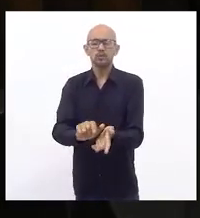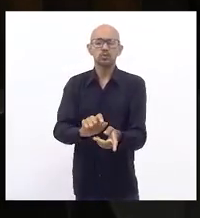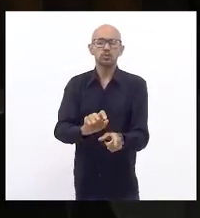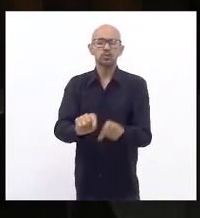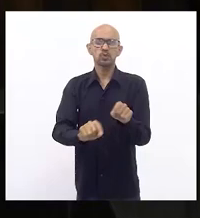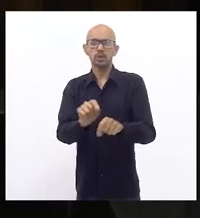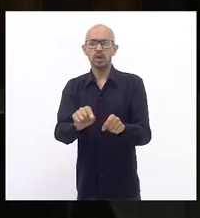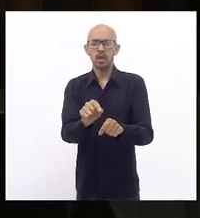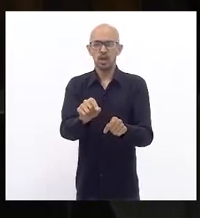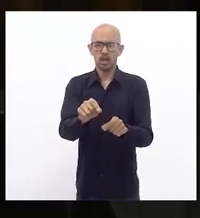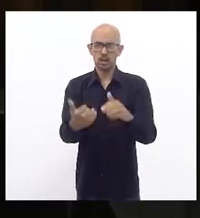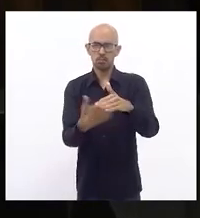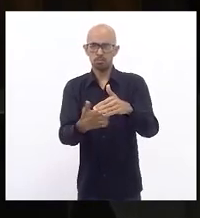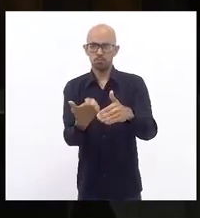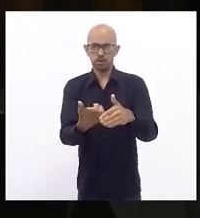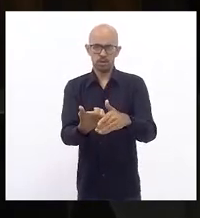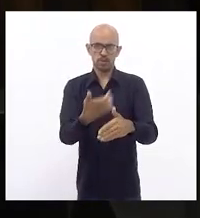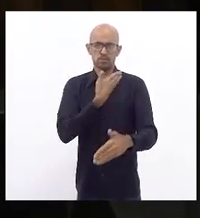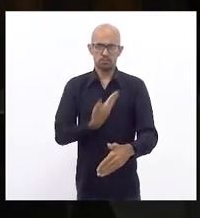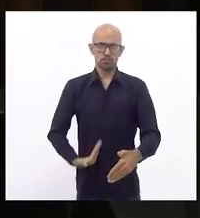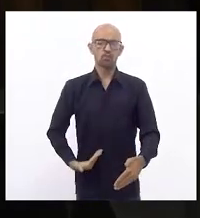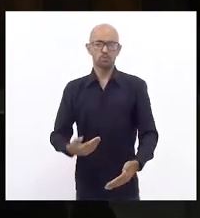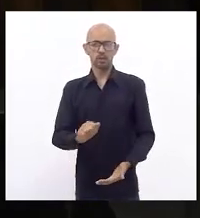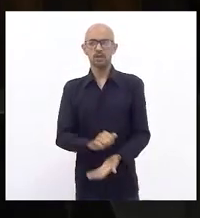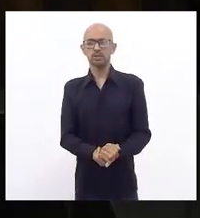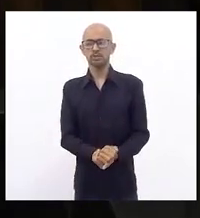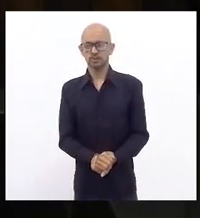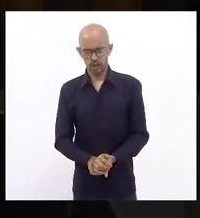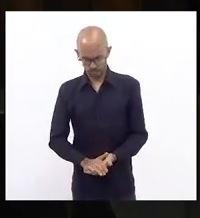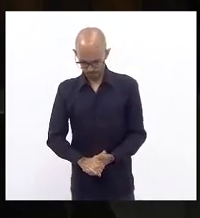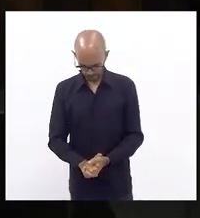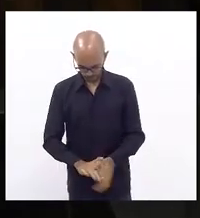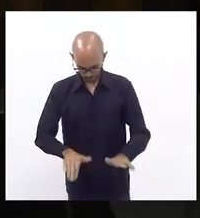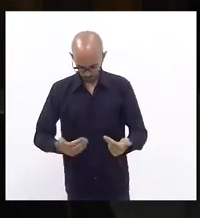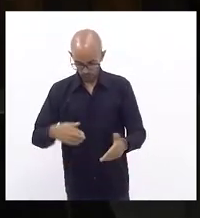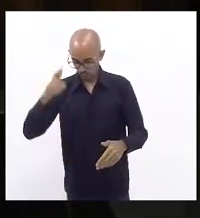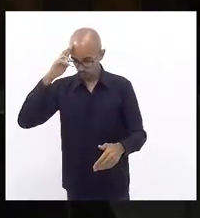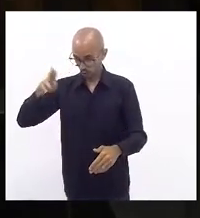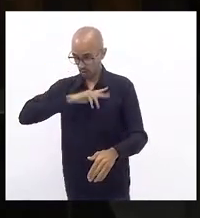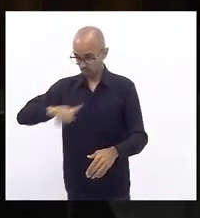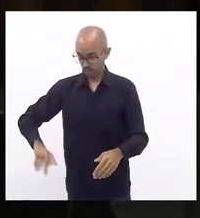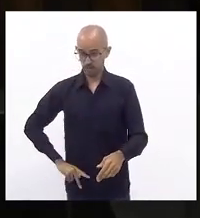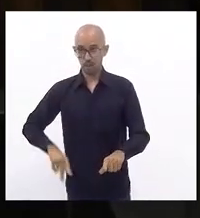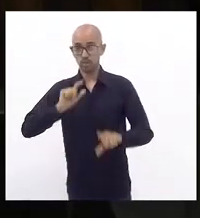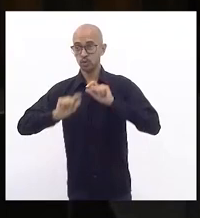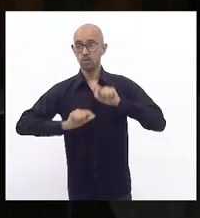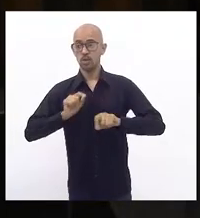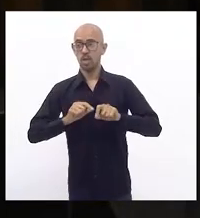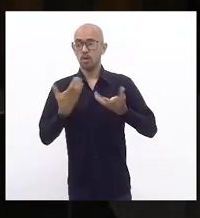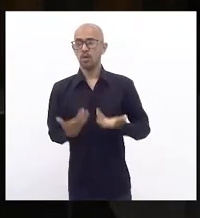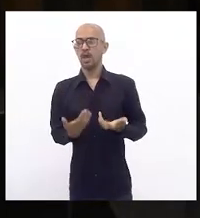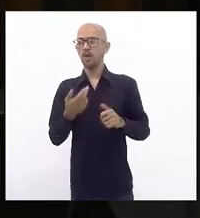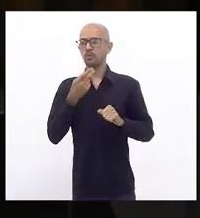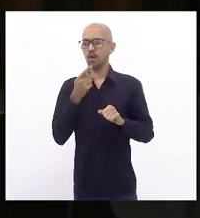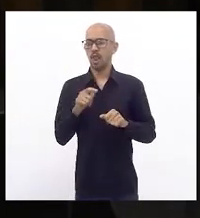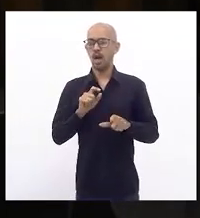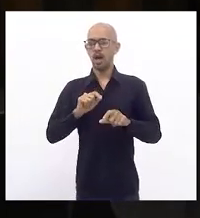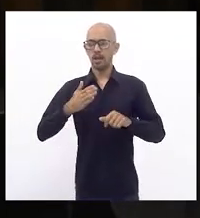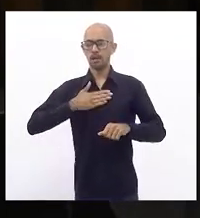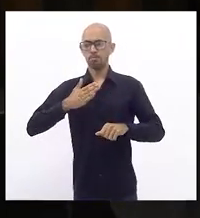diversas empresas públicas. Então, senhora presidente, eu quero deixar aqui a